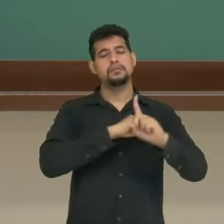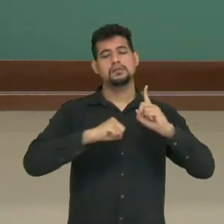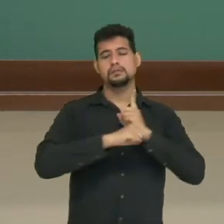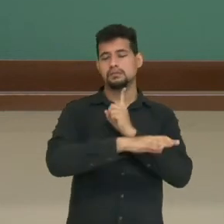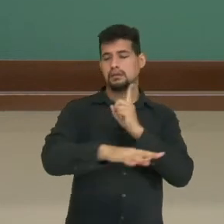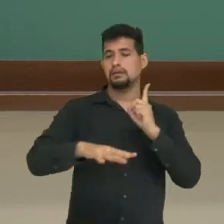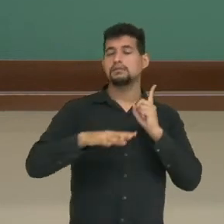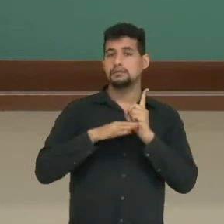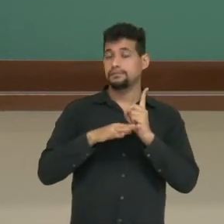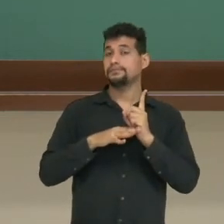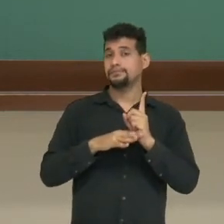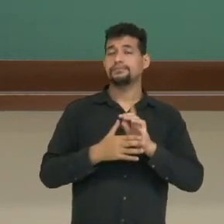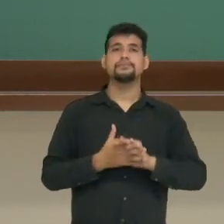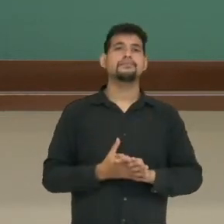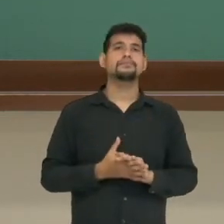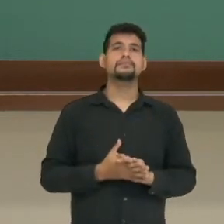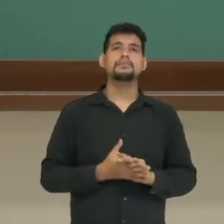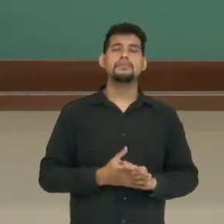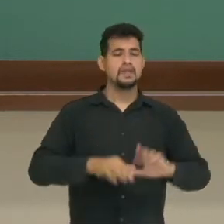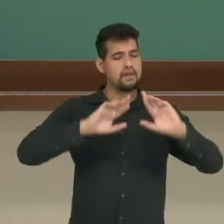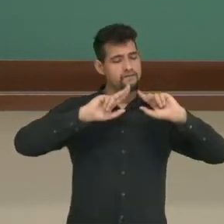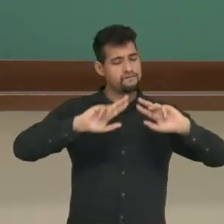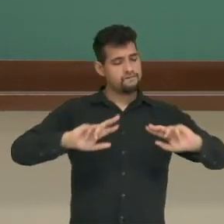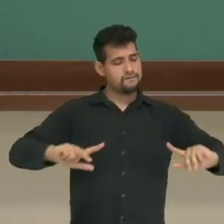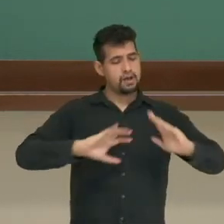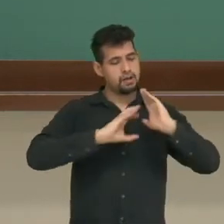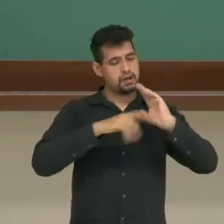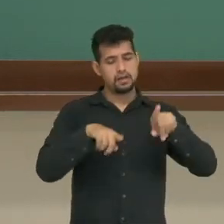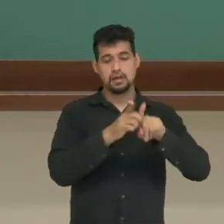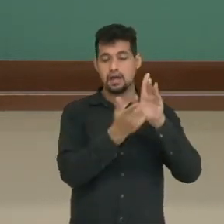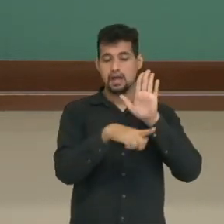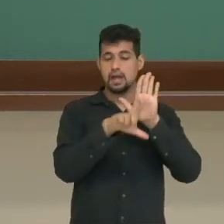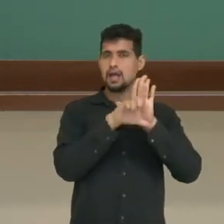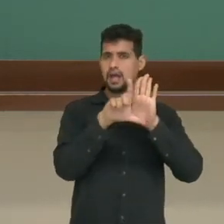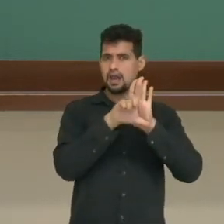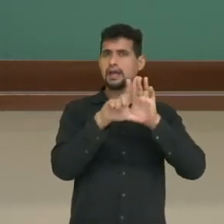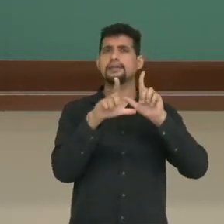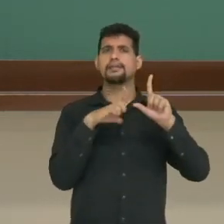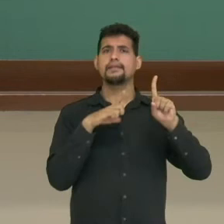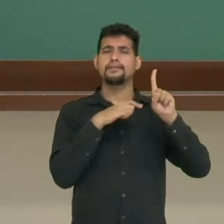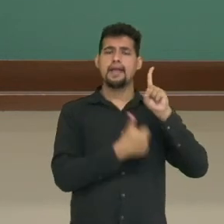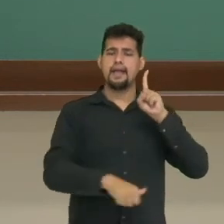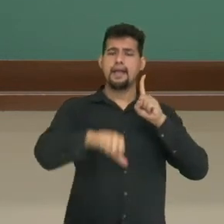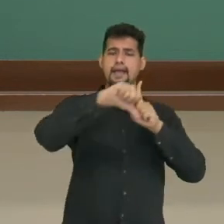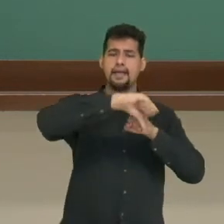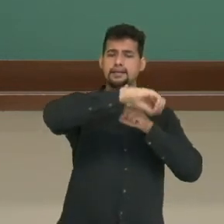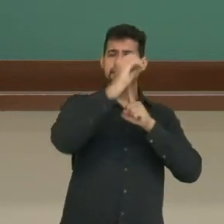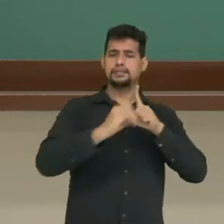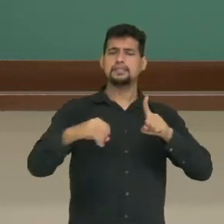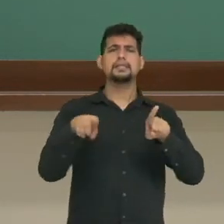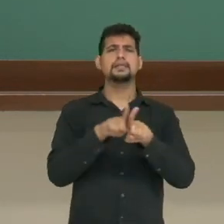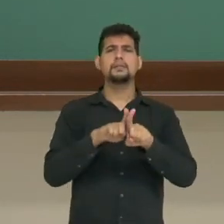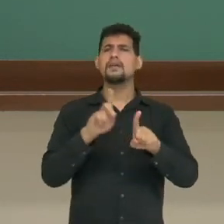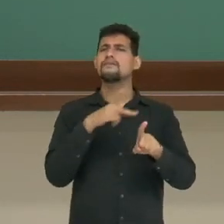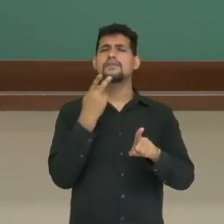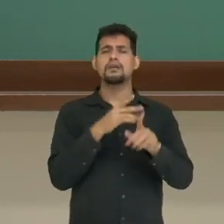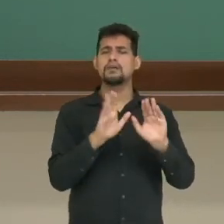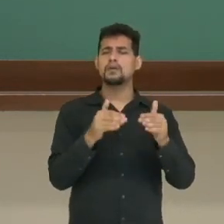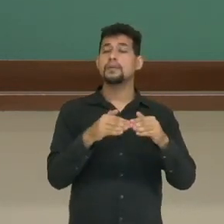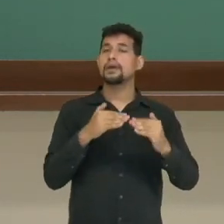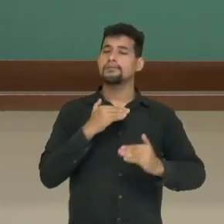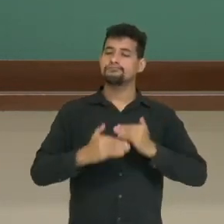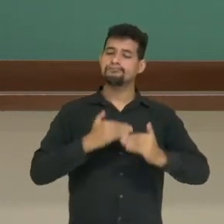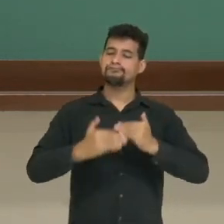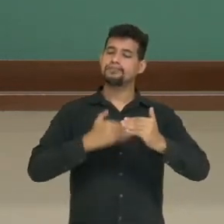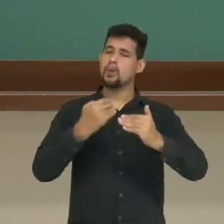sociedade. Esse pluripartidarismo, a lei da anistia, mostravam então que a ditadura militar, o regime militar, caminhava para o